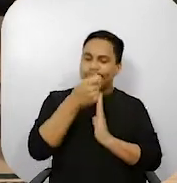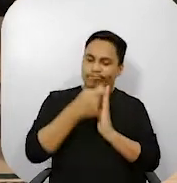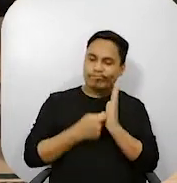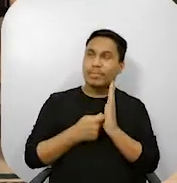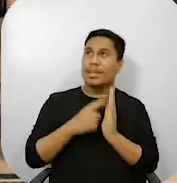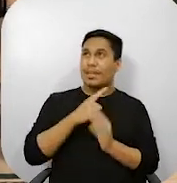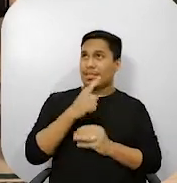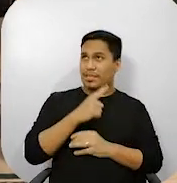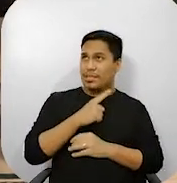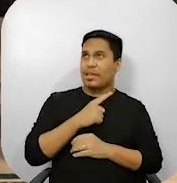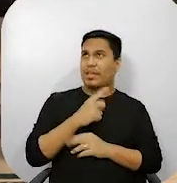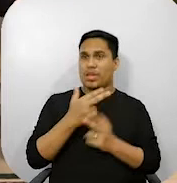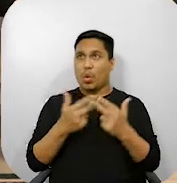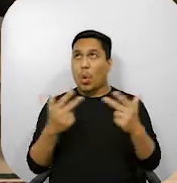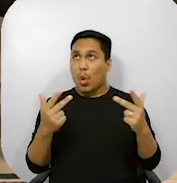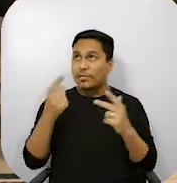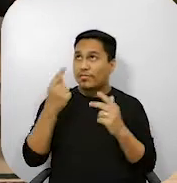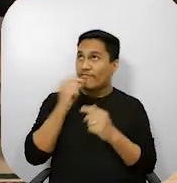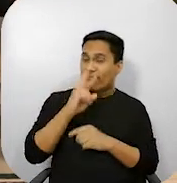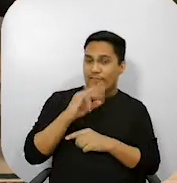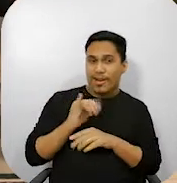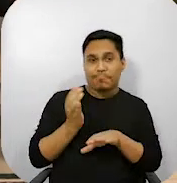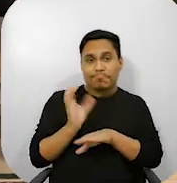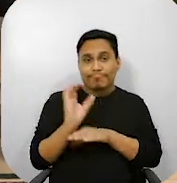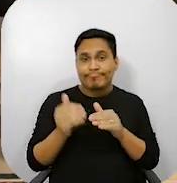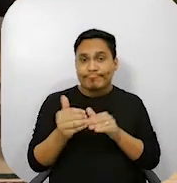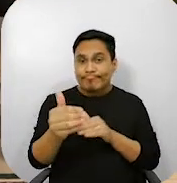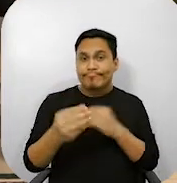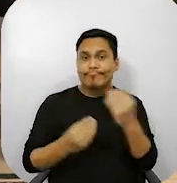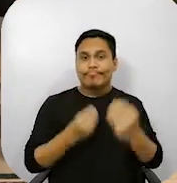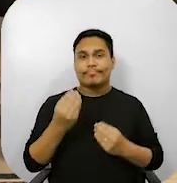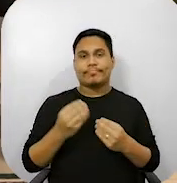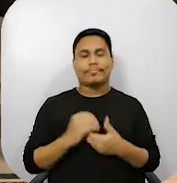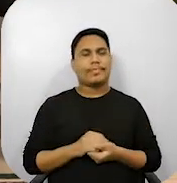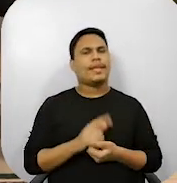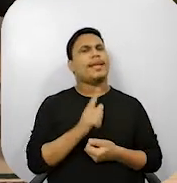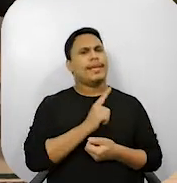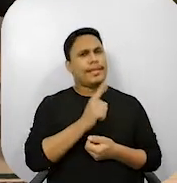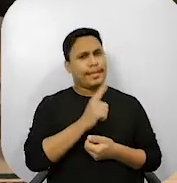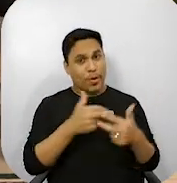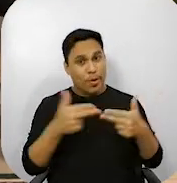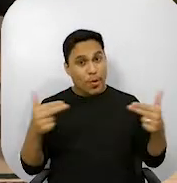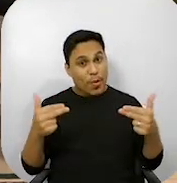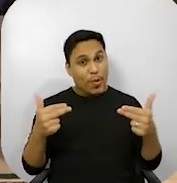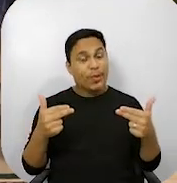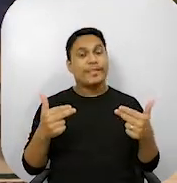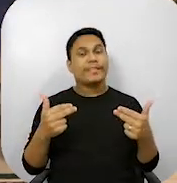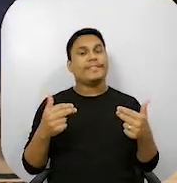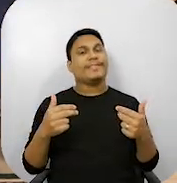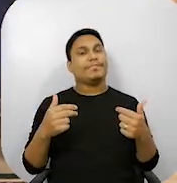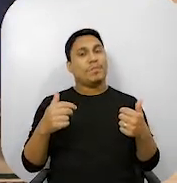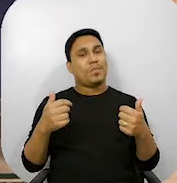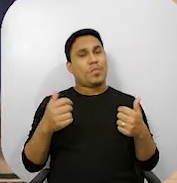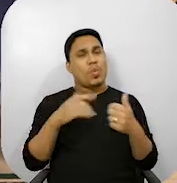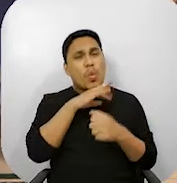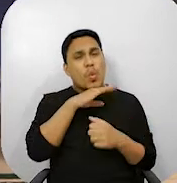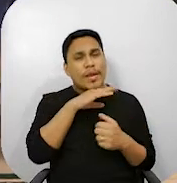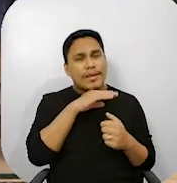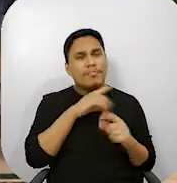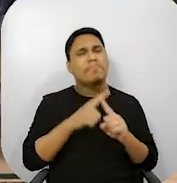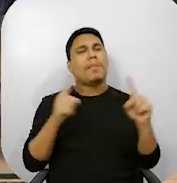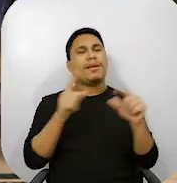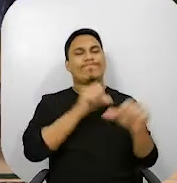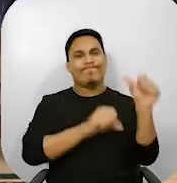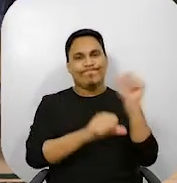alguma produção que vai sair ainda vai sair ela quer dizer tem males que vêm para bem né Eu tinha uma vida